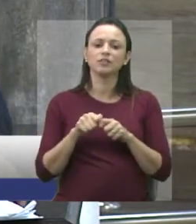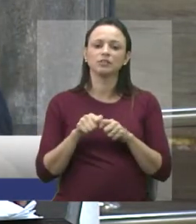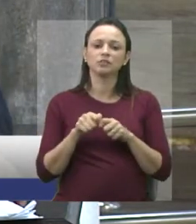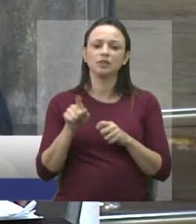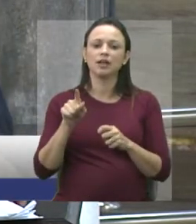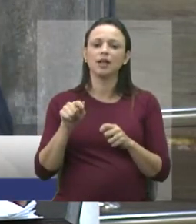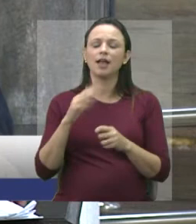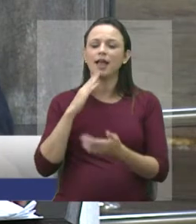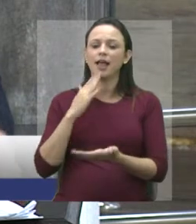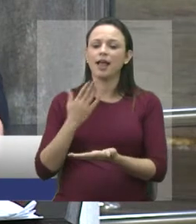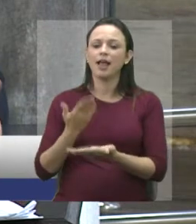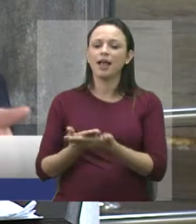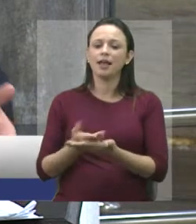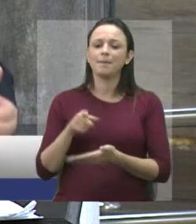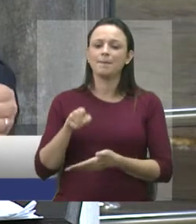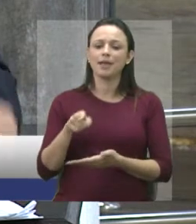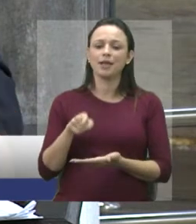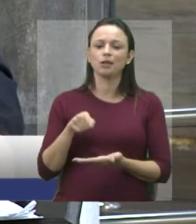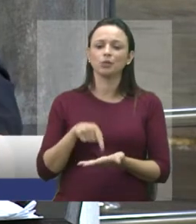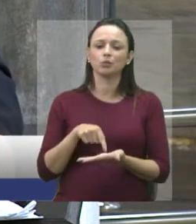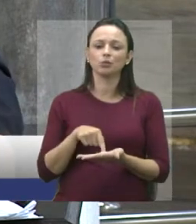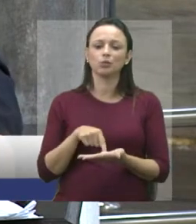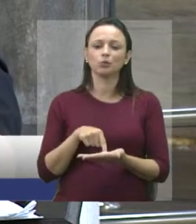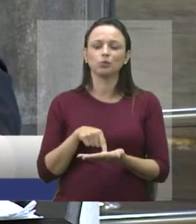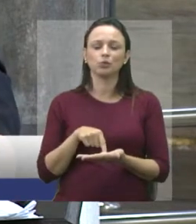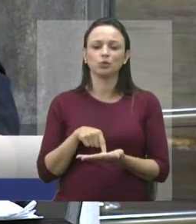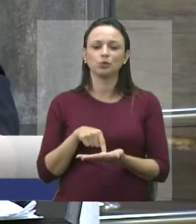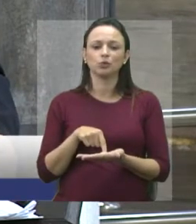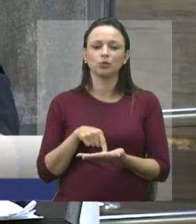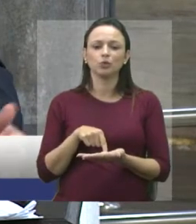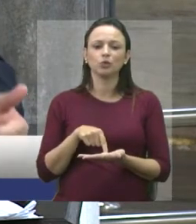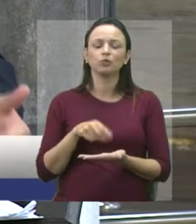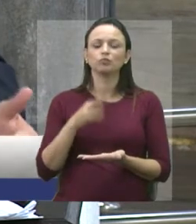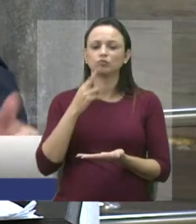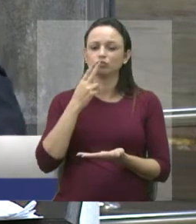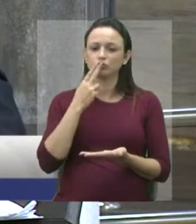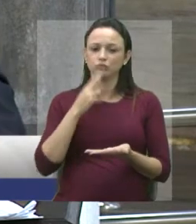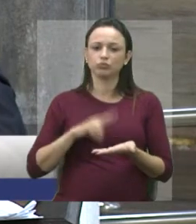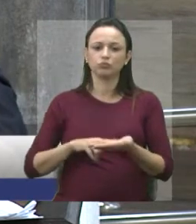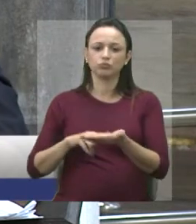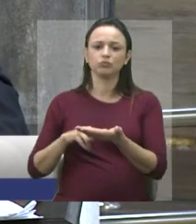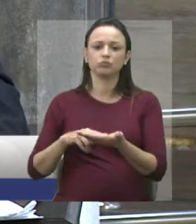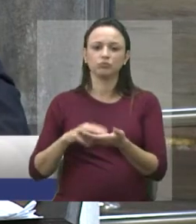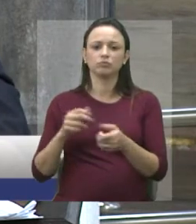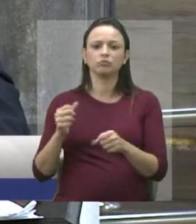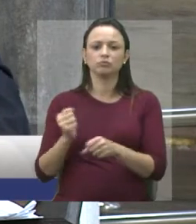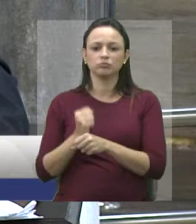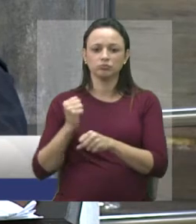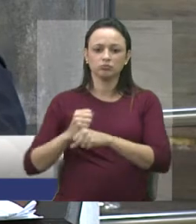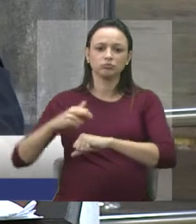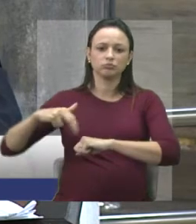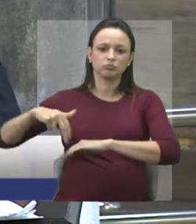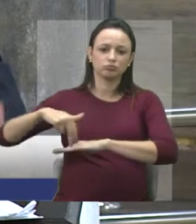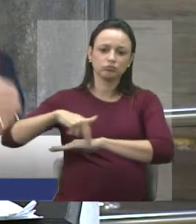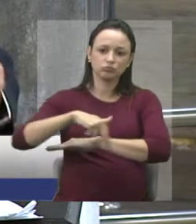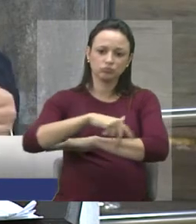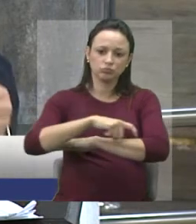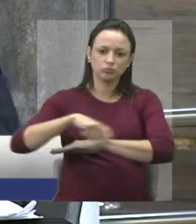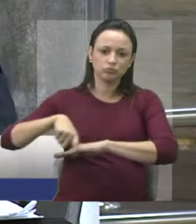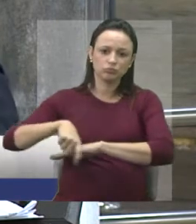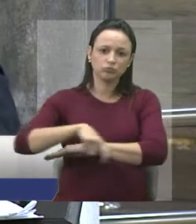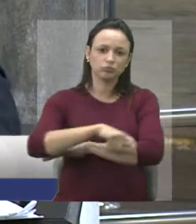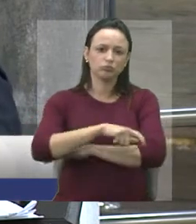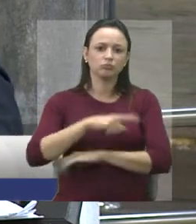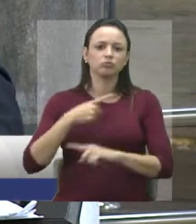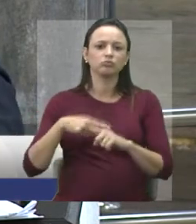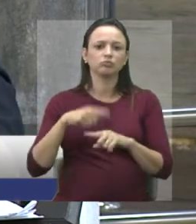um requerimento para notificar que construa calçamento. Parabéns, Borgo, porque o senhor é autor